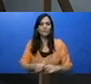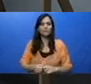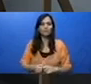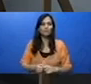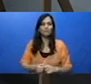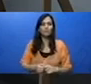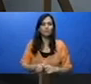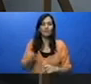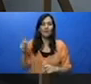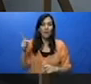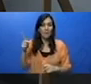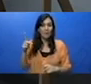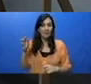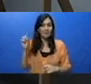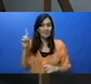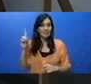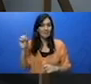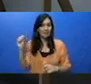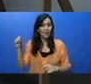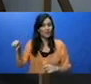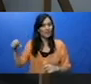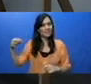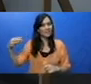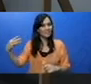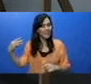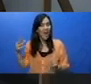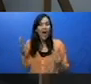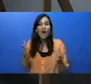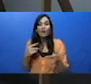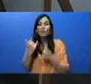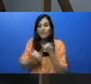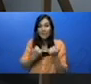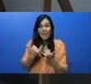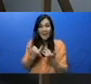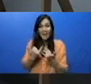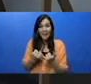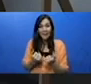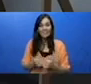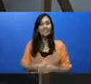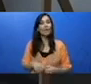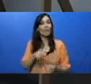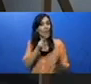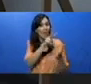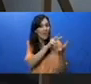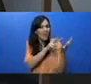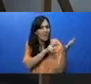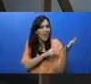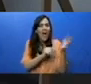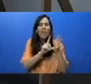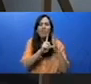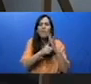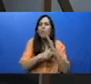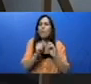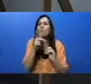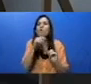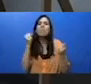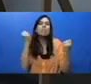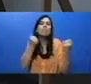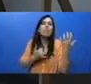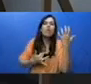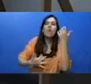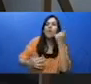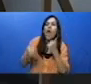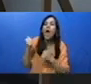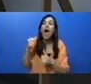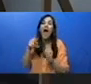página 193, já chegou a hora de jogar. Então, vamos fazer a leitura, depois a professora vai explicar as regrinhas